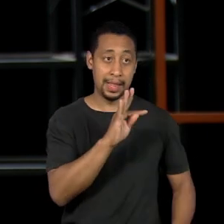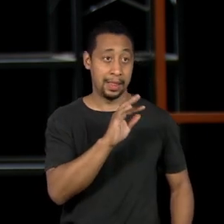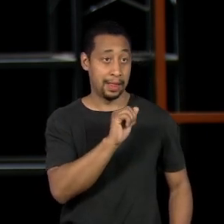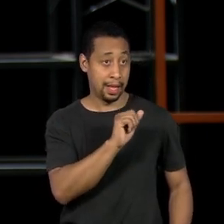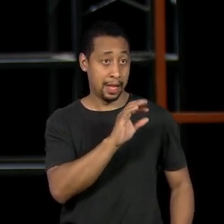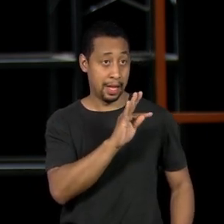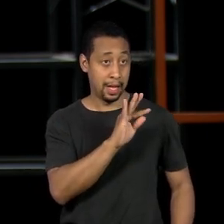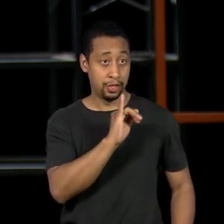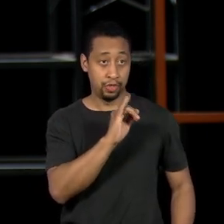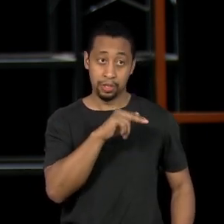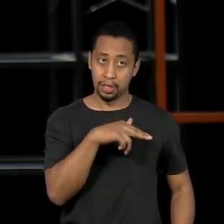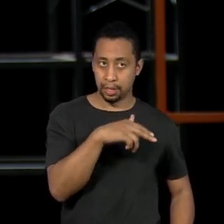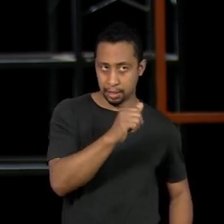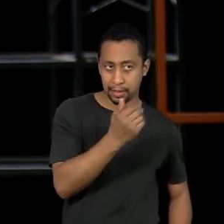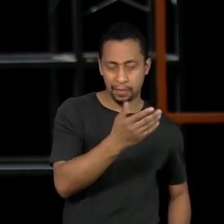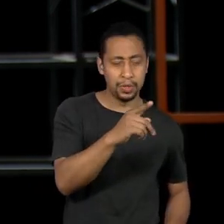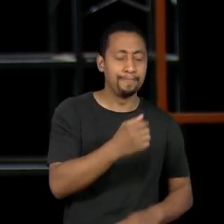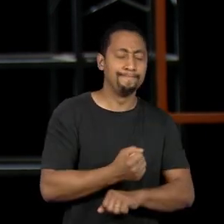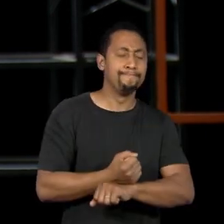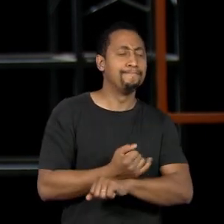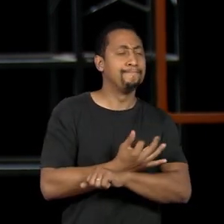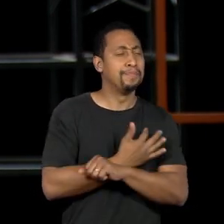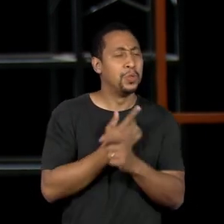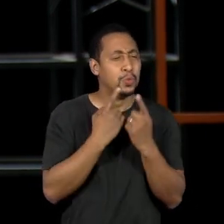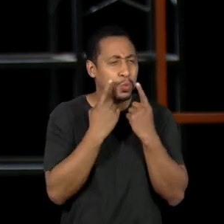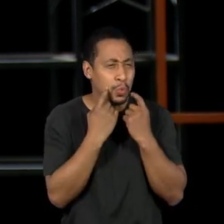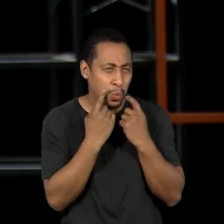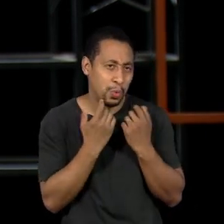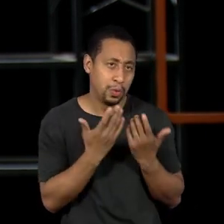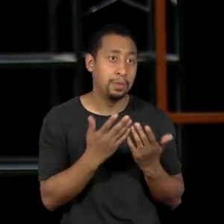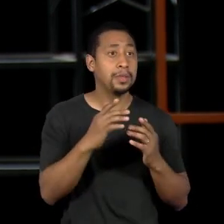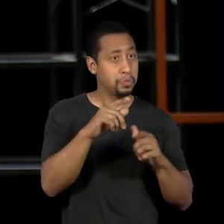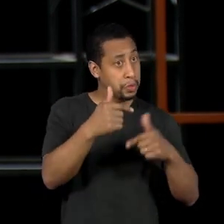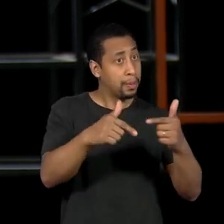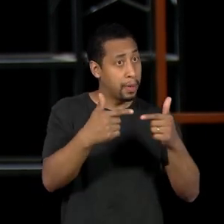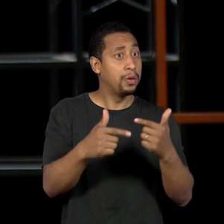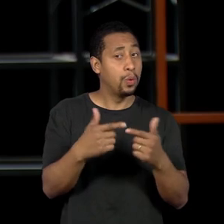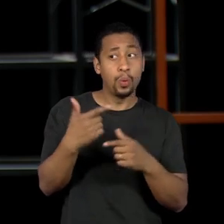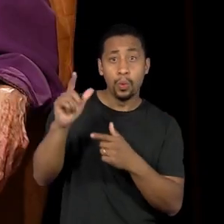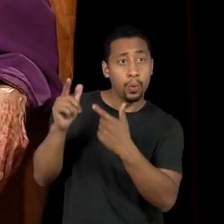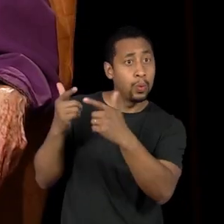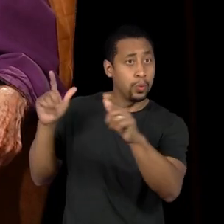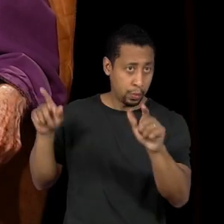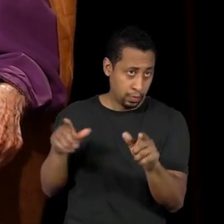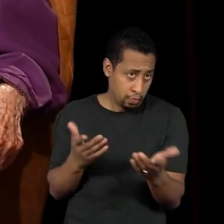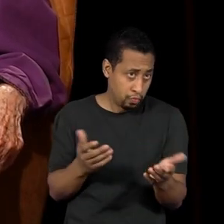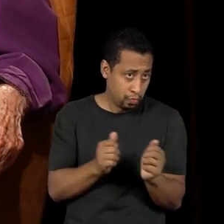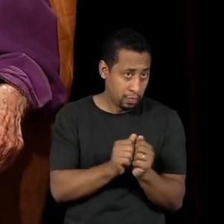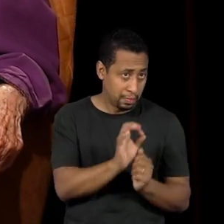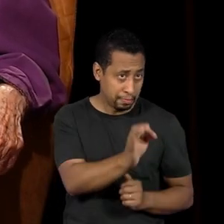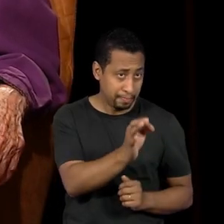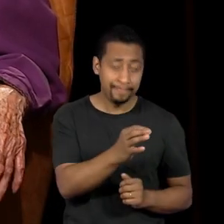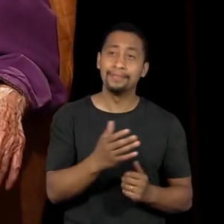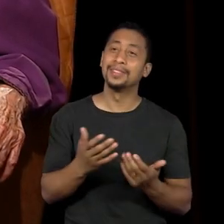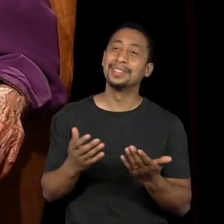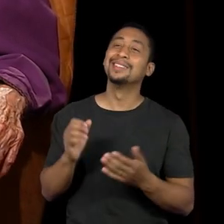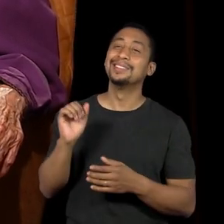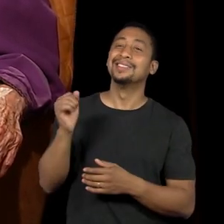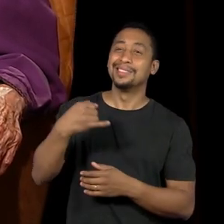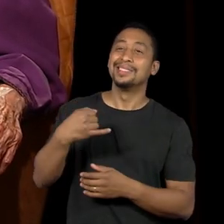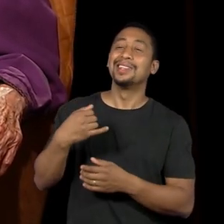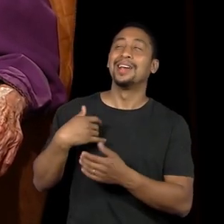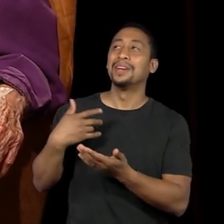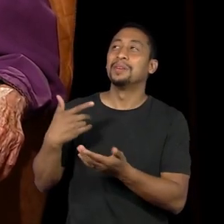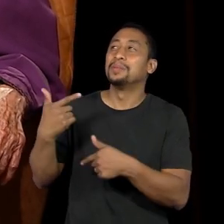emocionou tanto, nós também. Agora, você fez outros trabalhos com a Tatiana, né? Ah, sim, fiz. Eu fiz um balé que